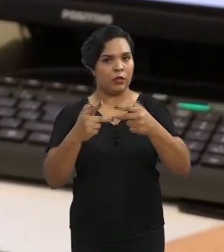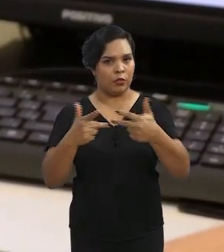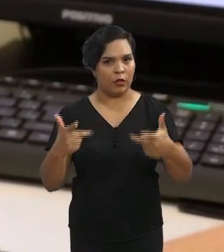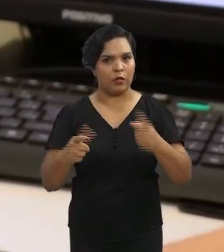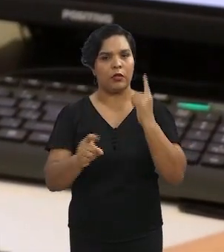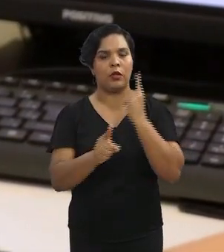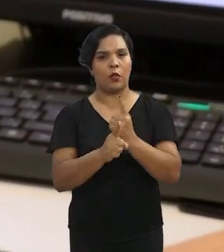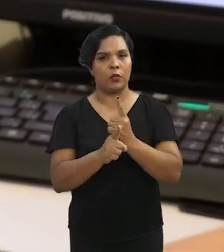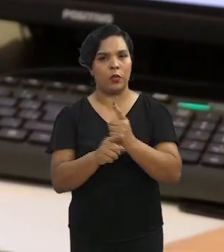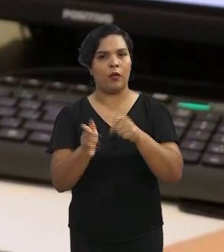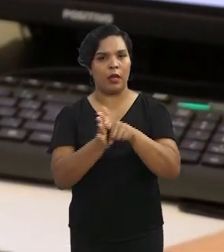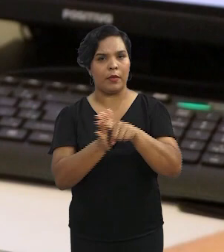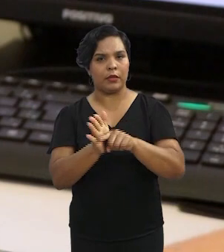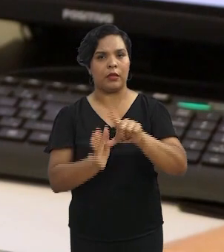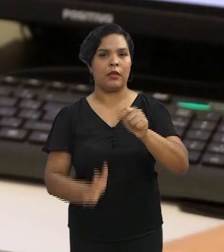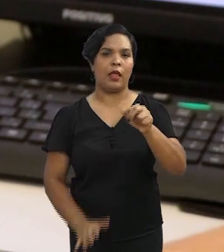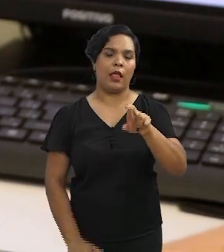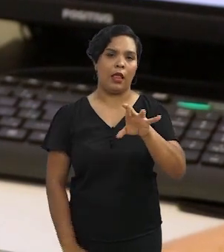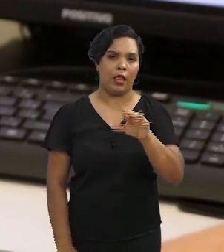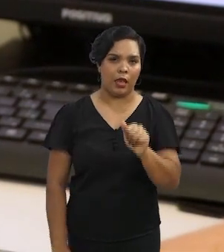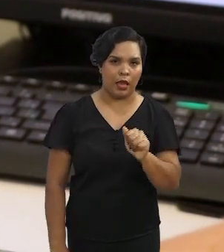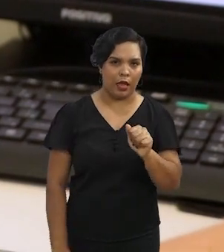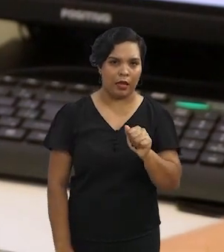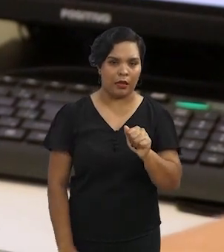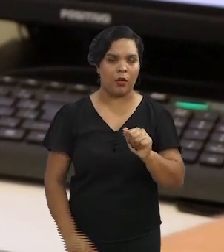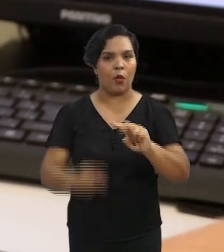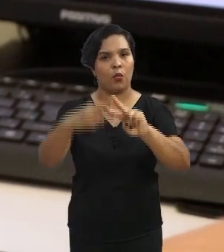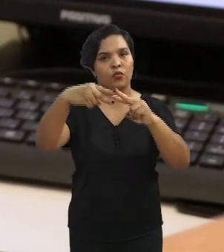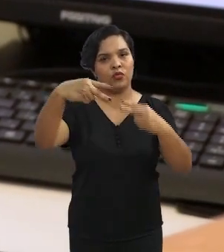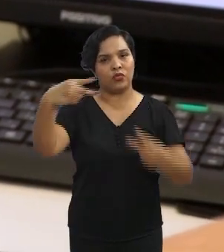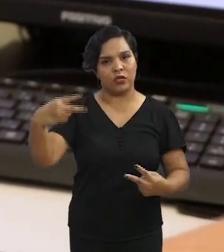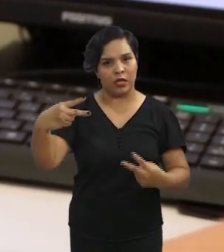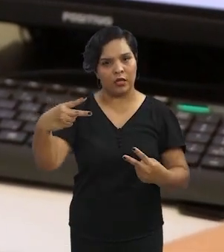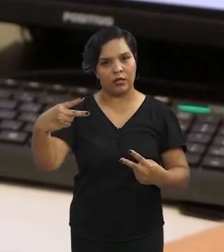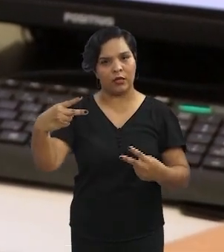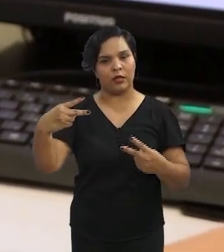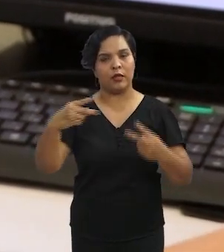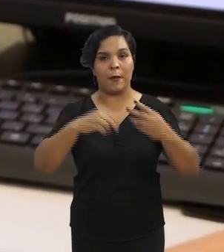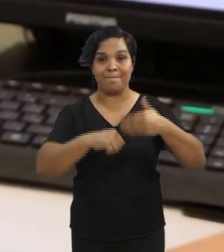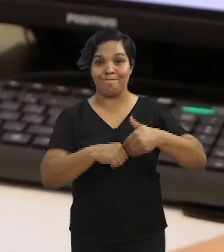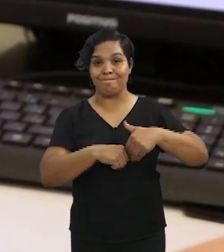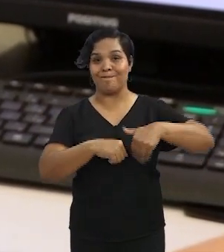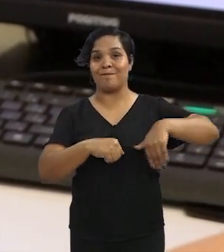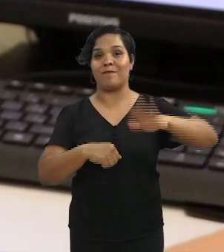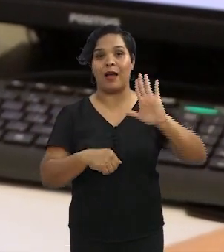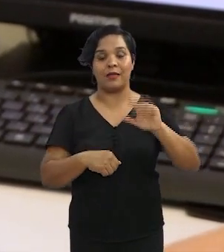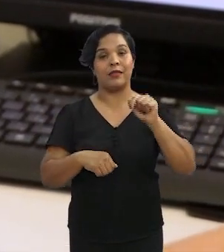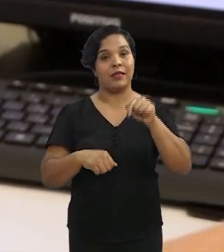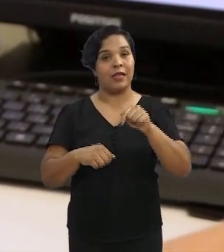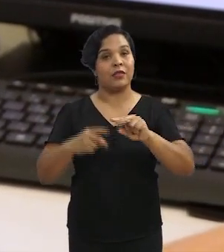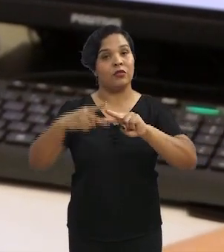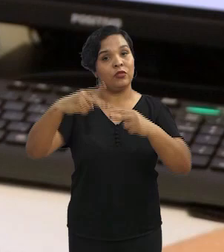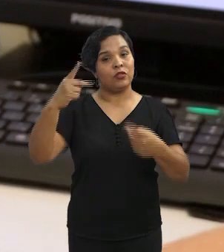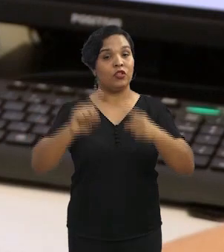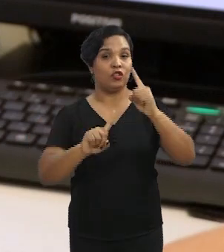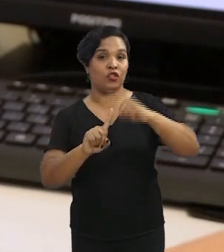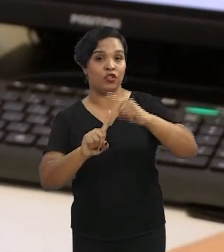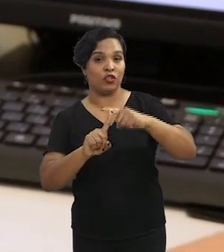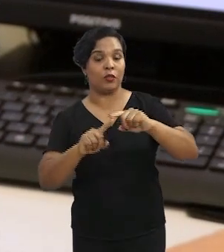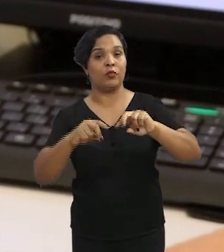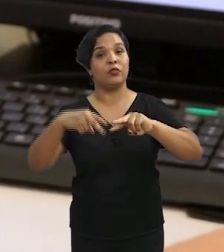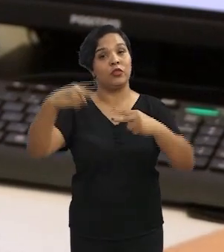encontrou na pesquisa da Lara é que um gene, SERPINA-F, está com sua expressão aumentada e esse gene,